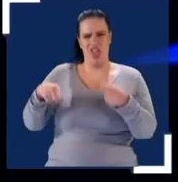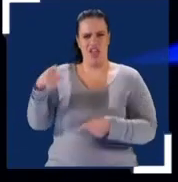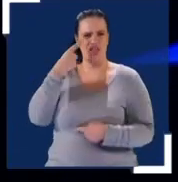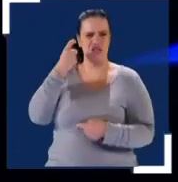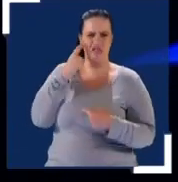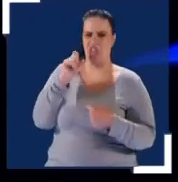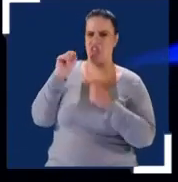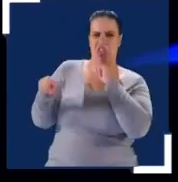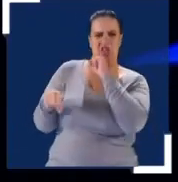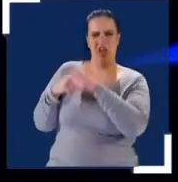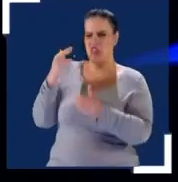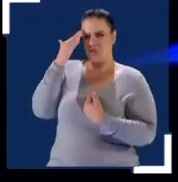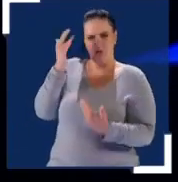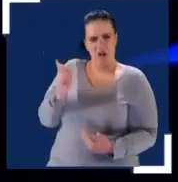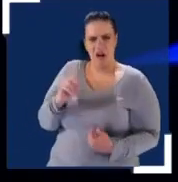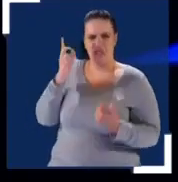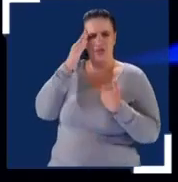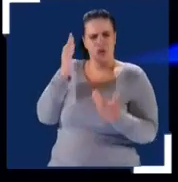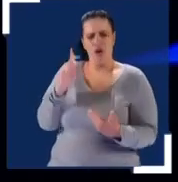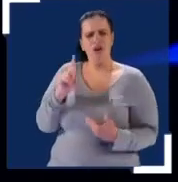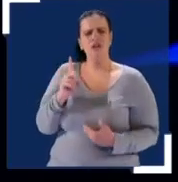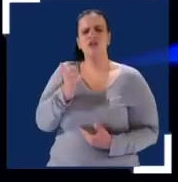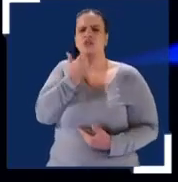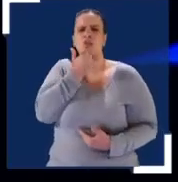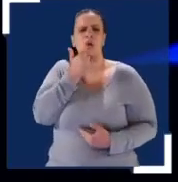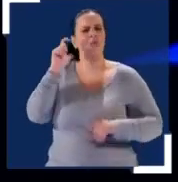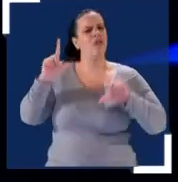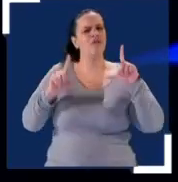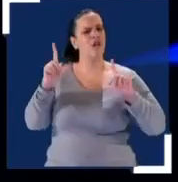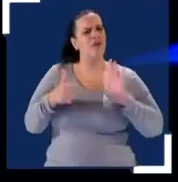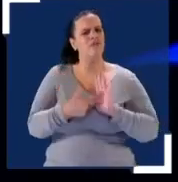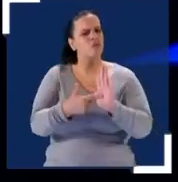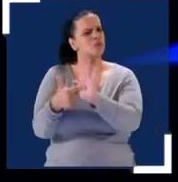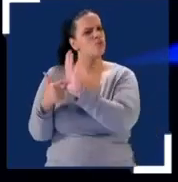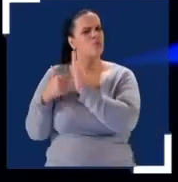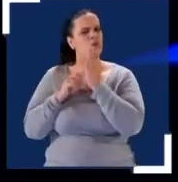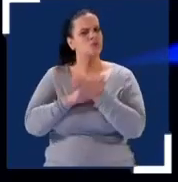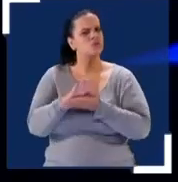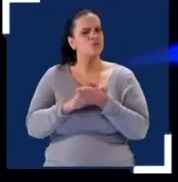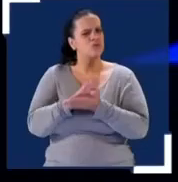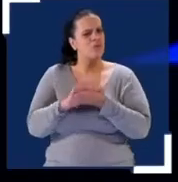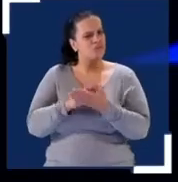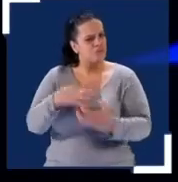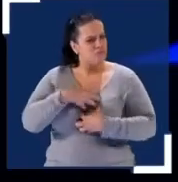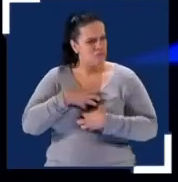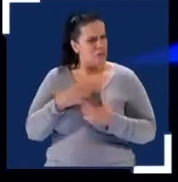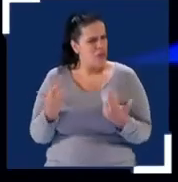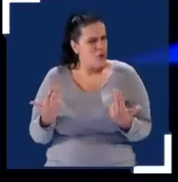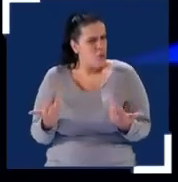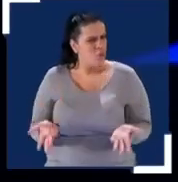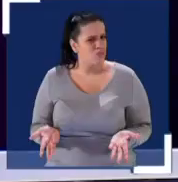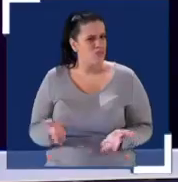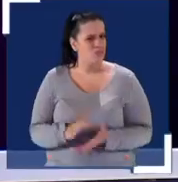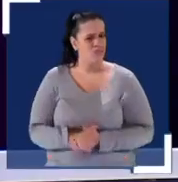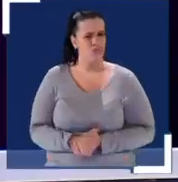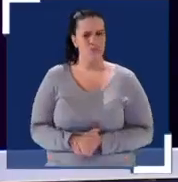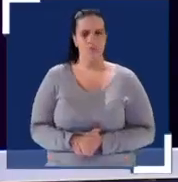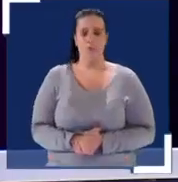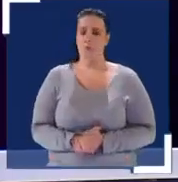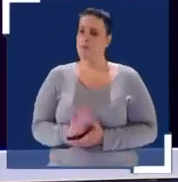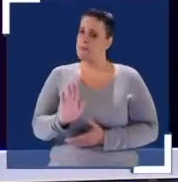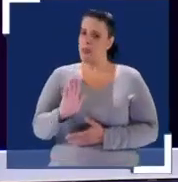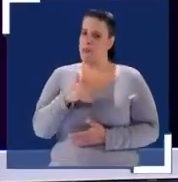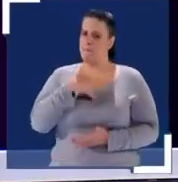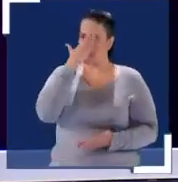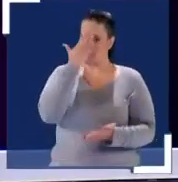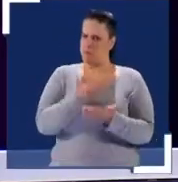Dória, não leva à TV, nesse caso, um sentimento parecido? Olha, eu creio que não.